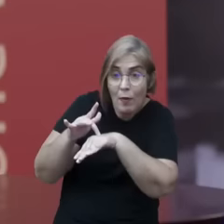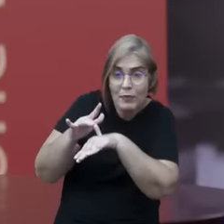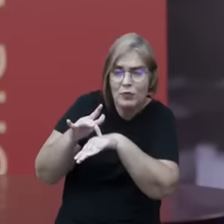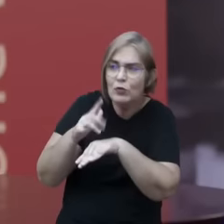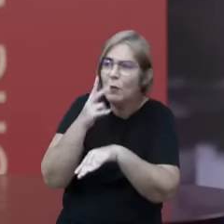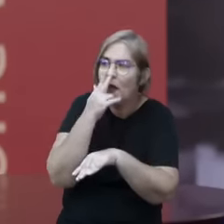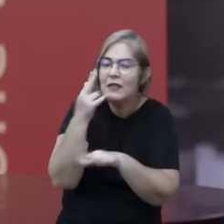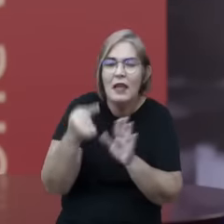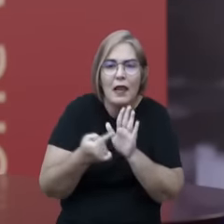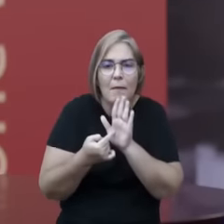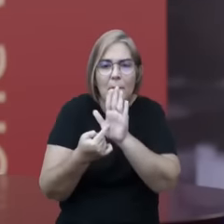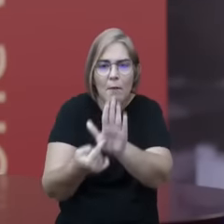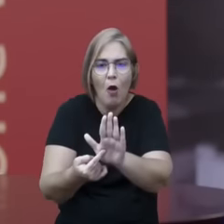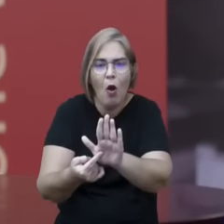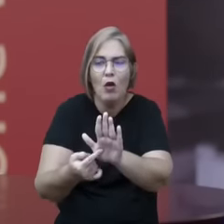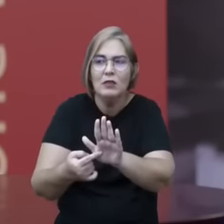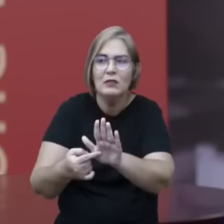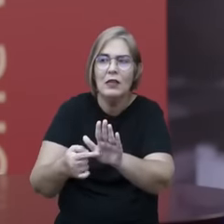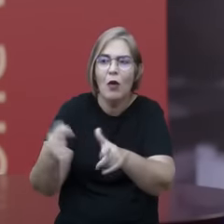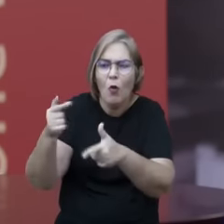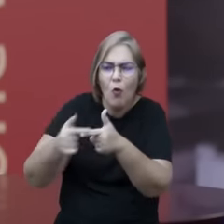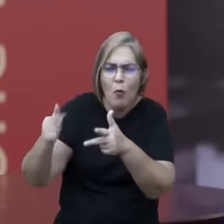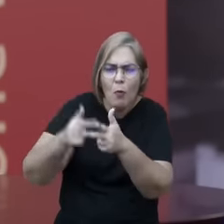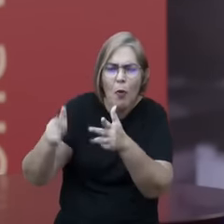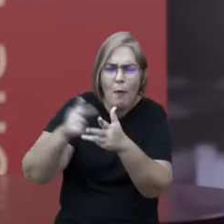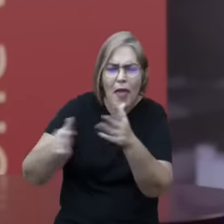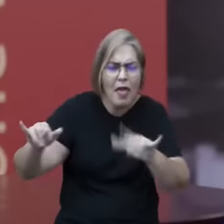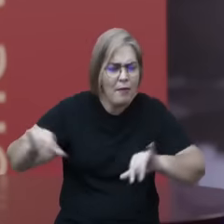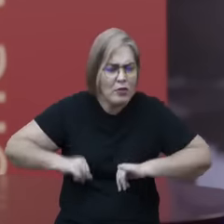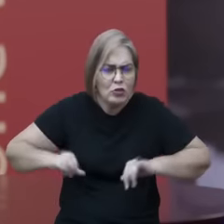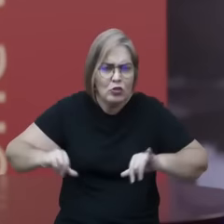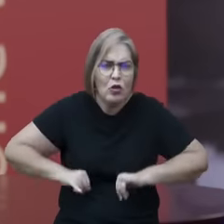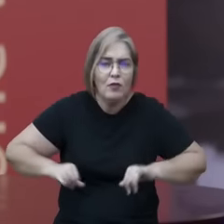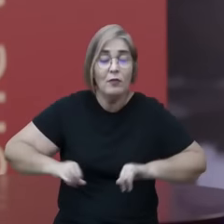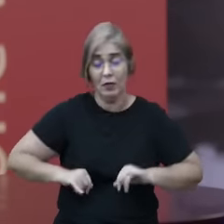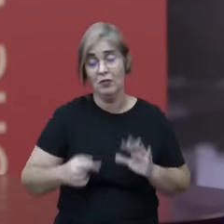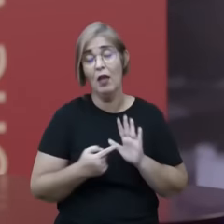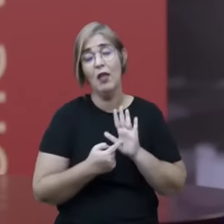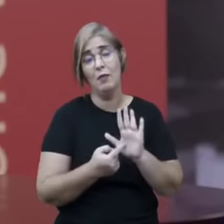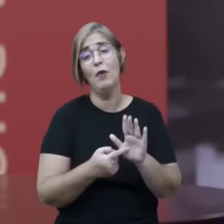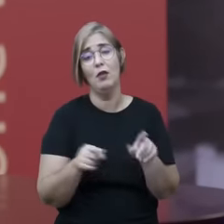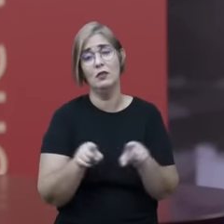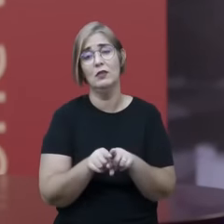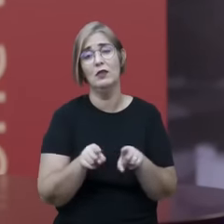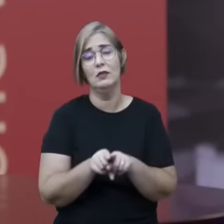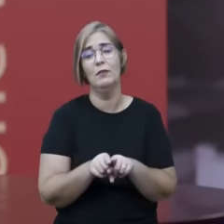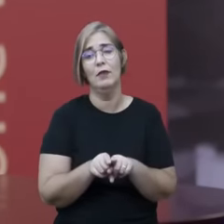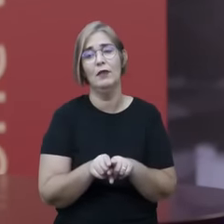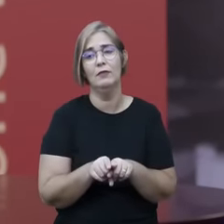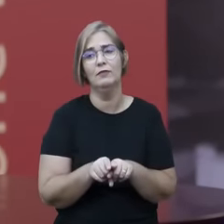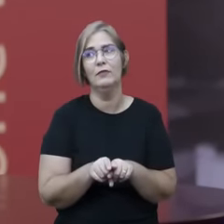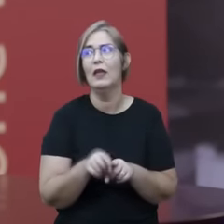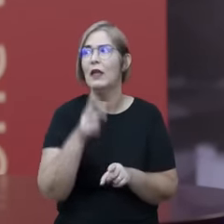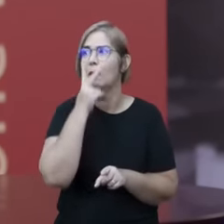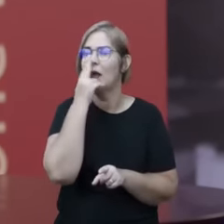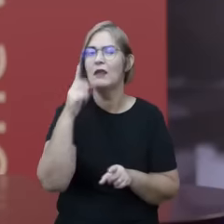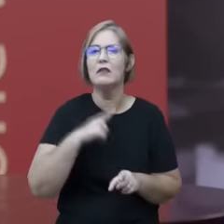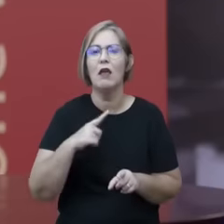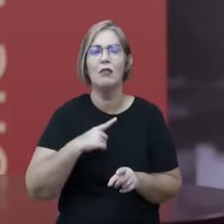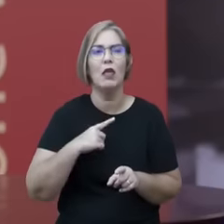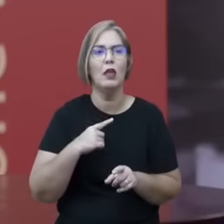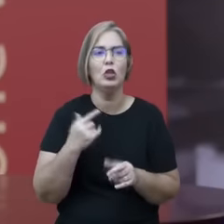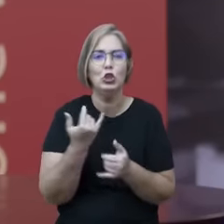a tragédia de algum modo está falando, né, dessa contradição, desse paradoxo, desse desse choque, desse núcleo de